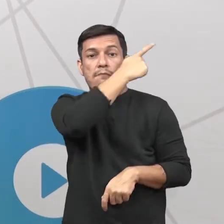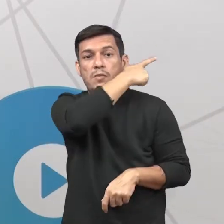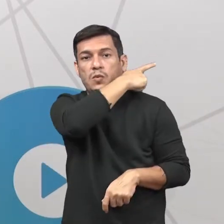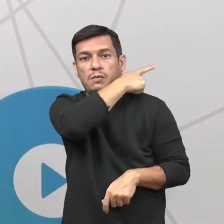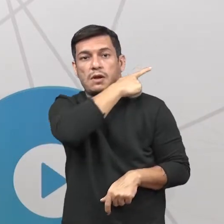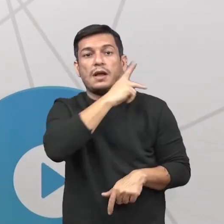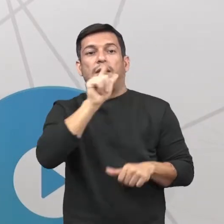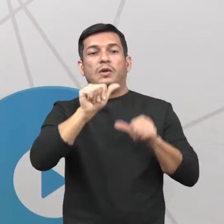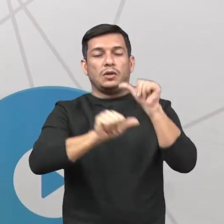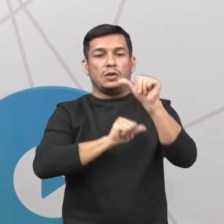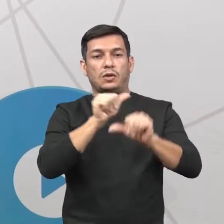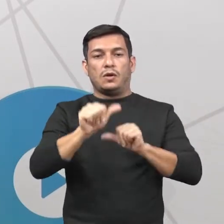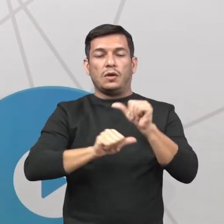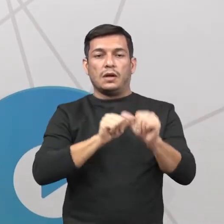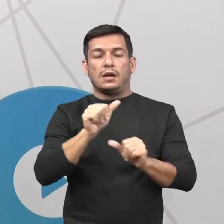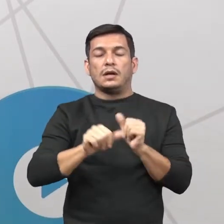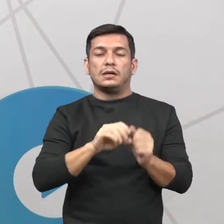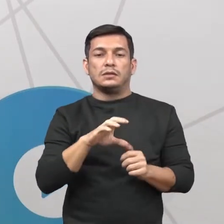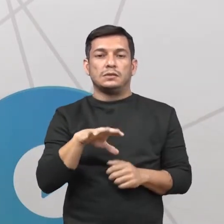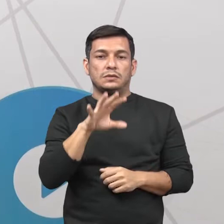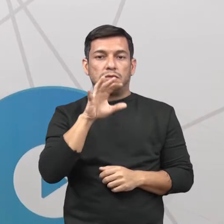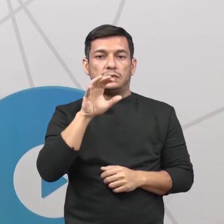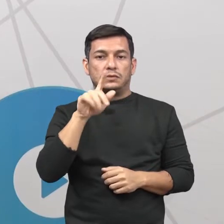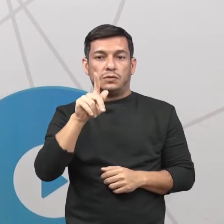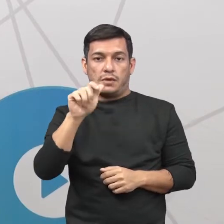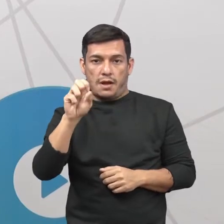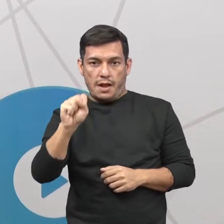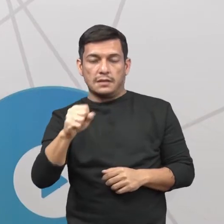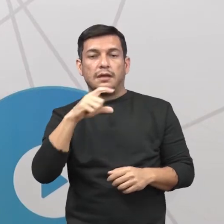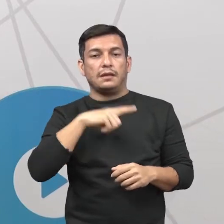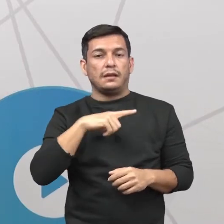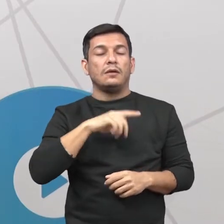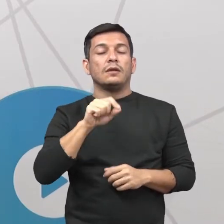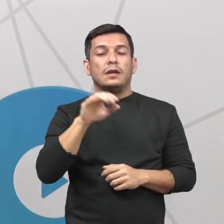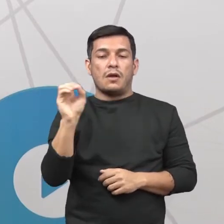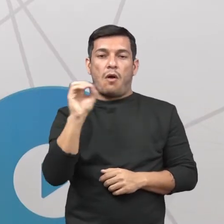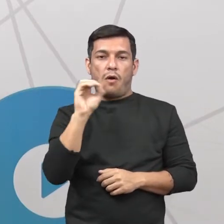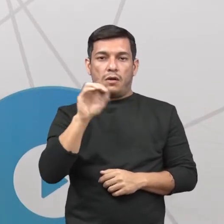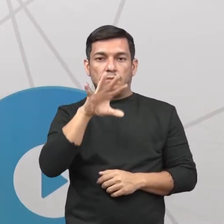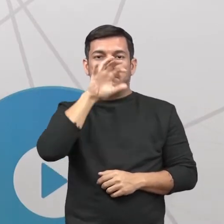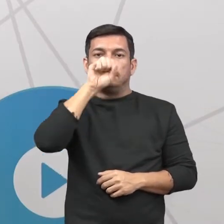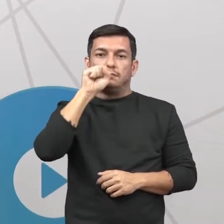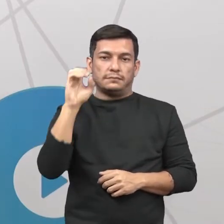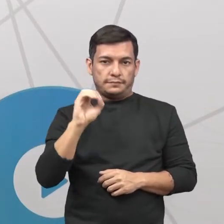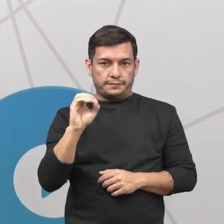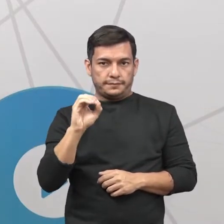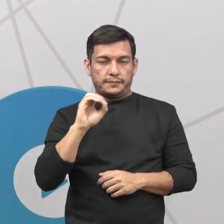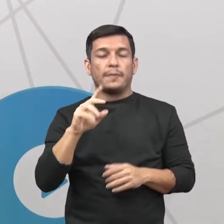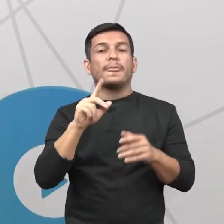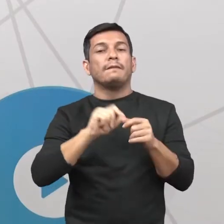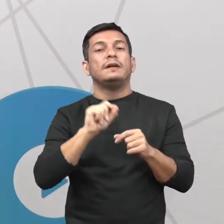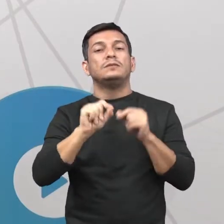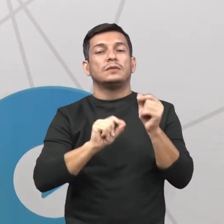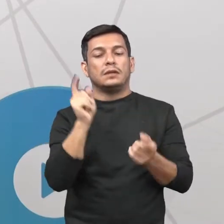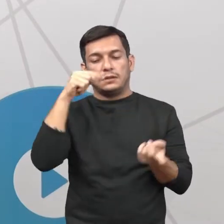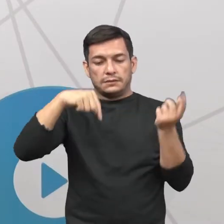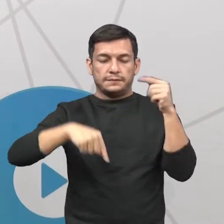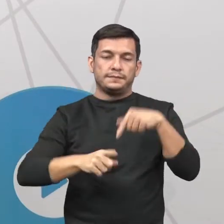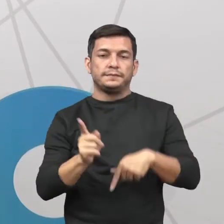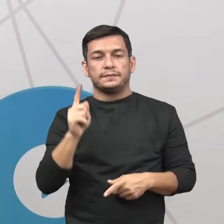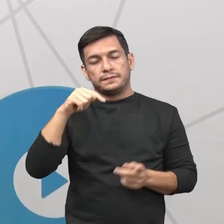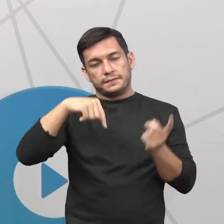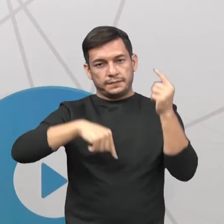as trocas gasosas e ele volte a ter oxigênio. E daí faz-se o ciclo